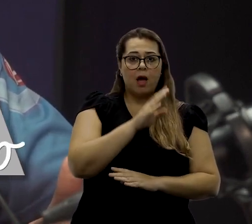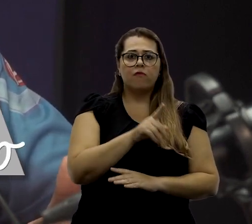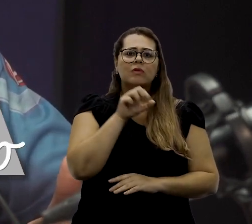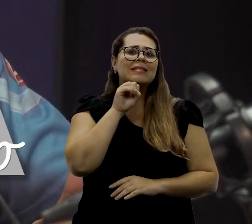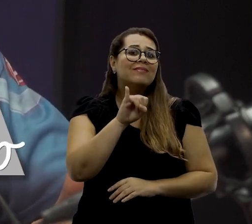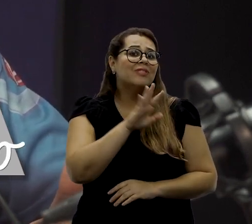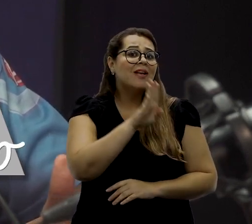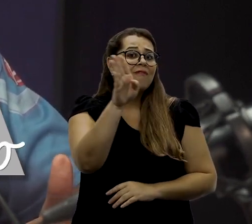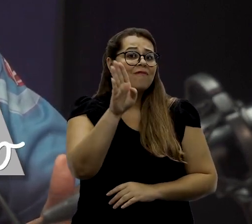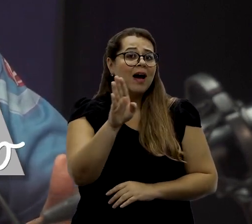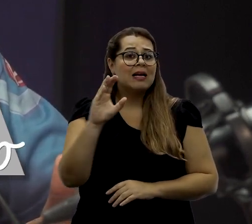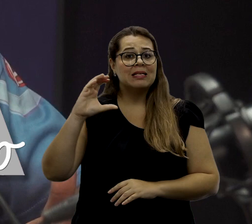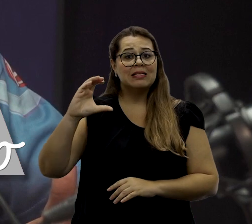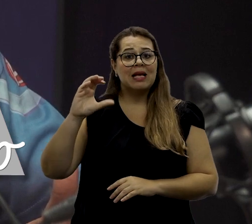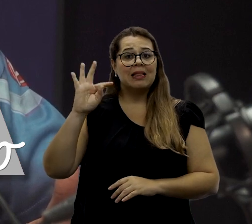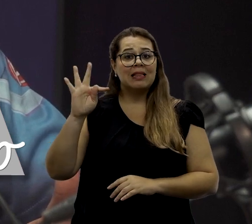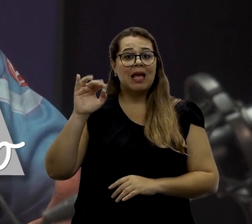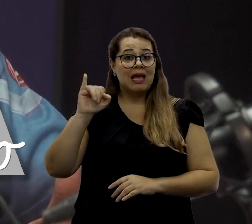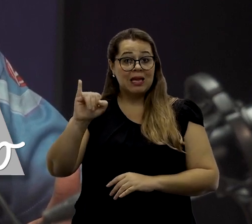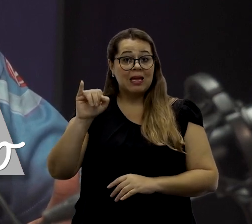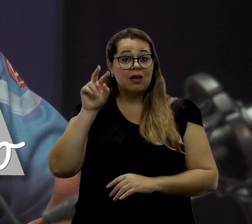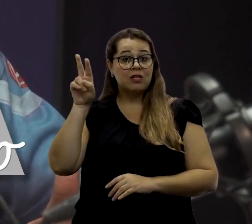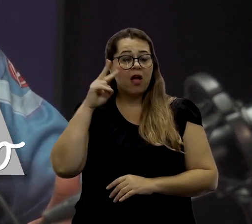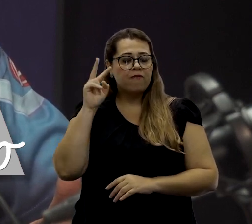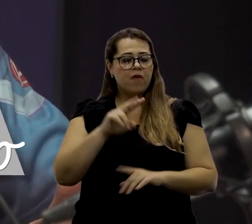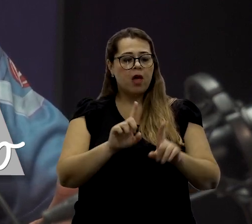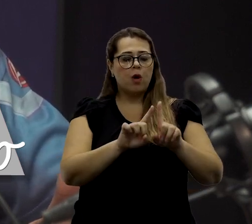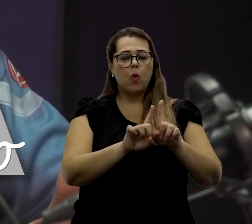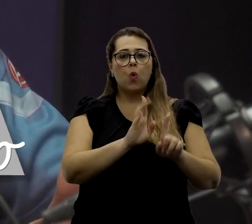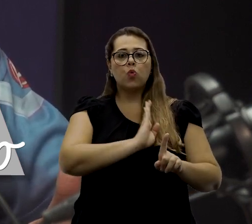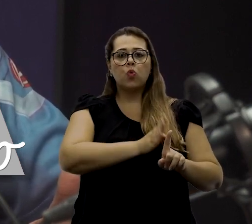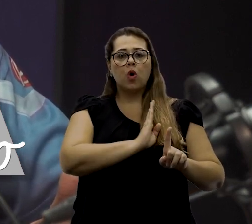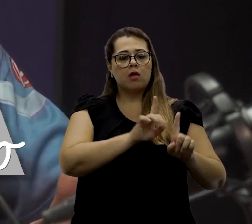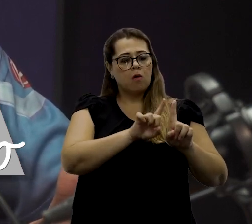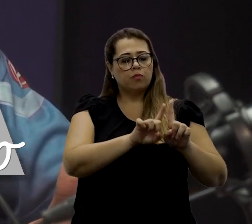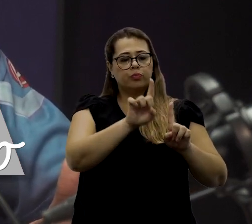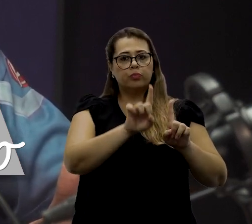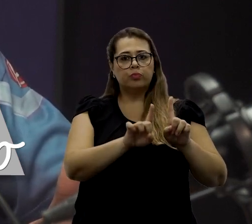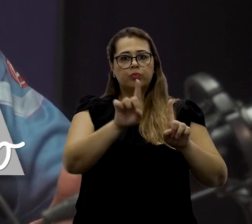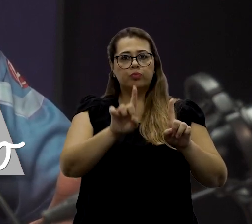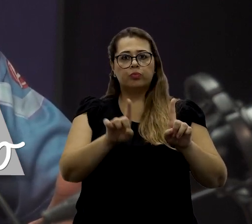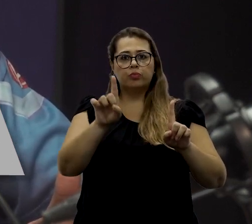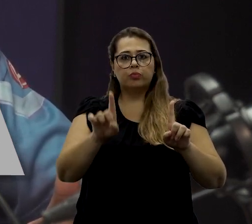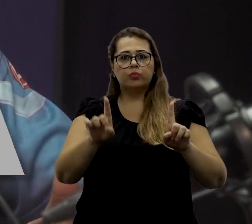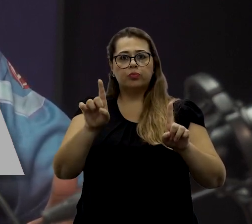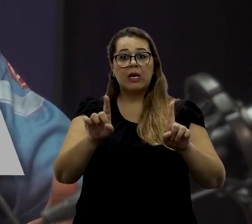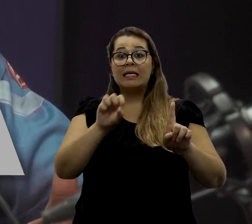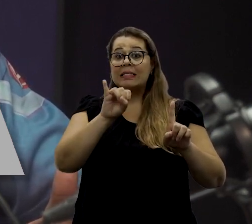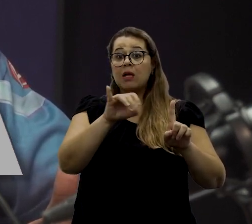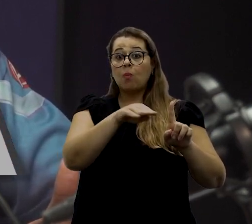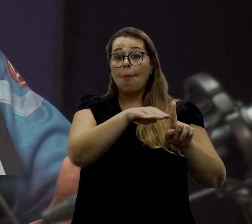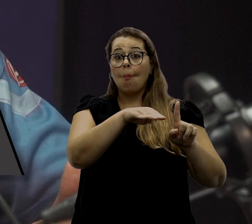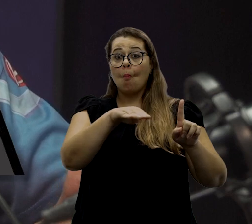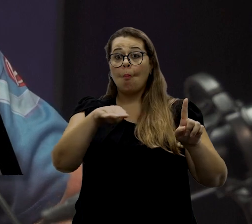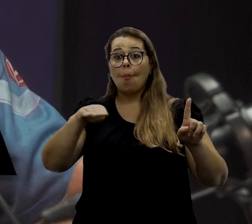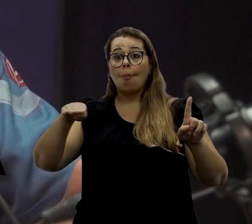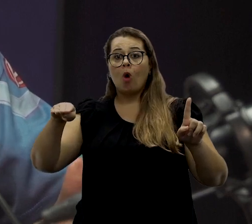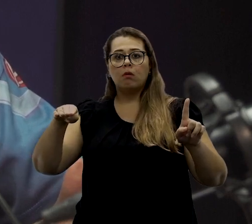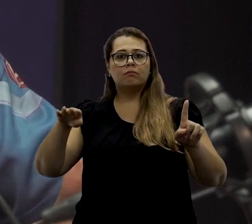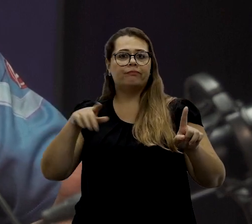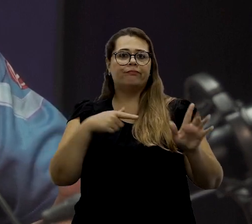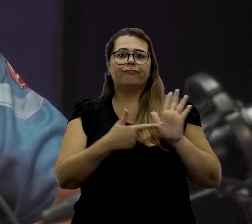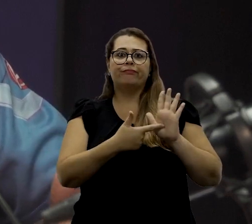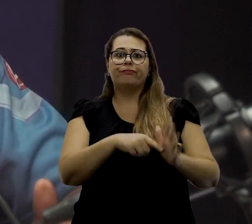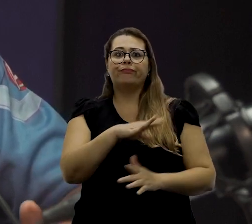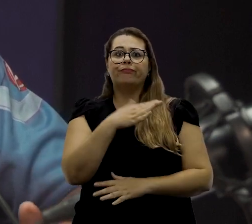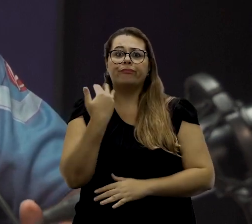CTI, a vida você vai no CTI visitar alguém assim, tuc, tuc, tuc, lá no monitor. Se fizer,